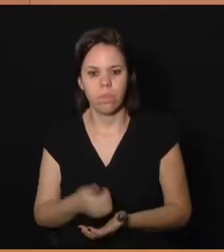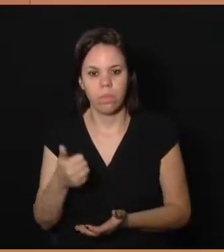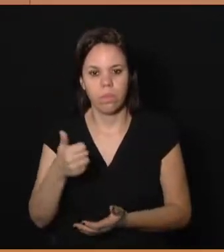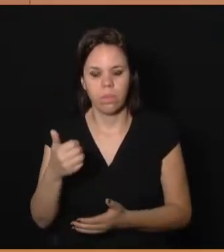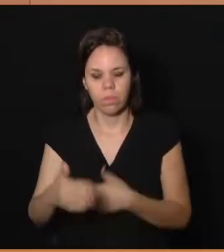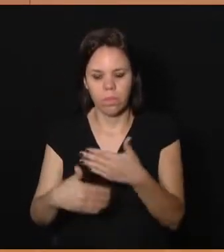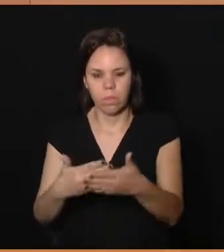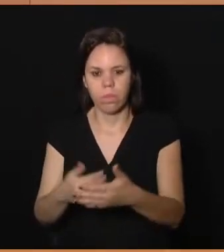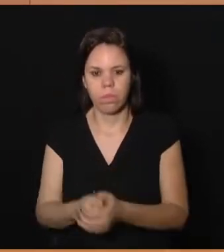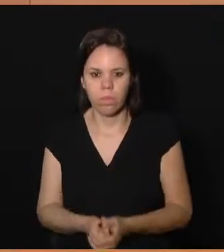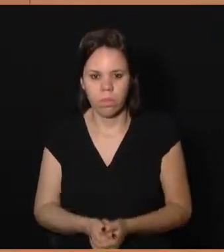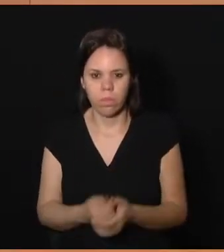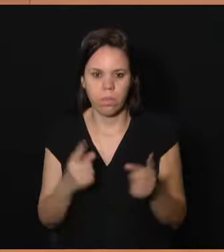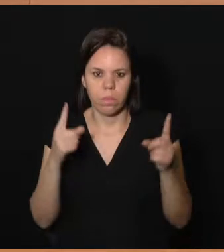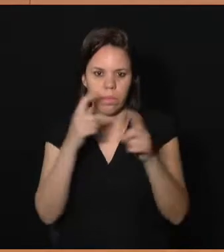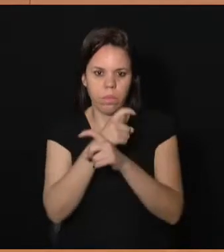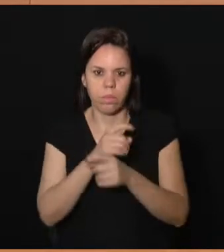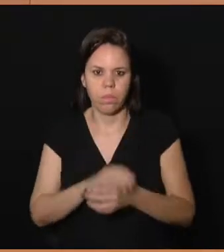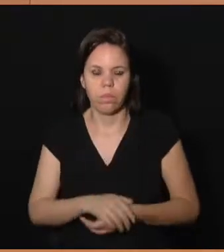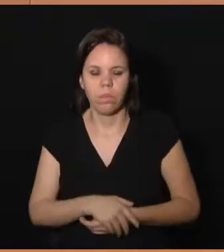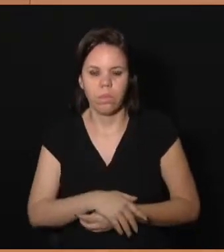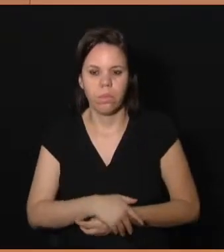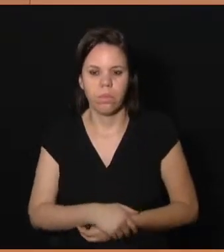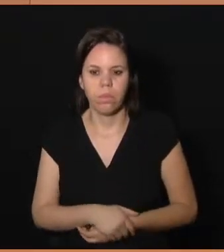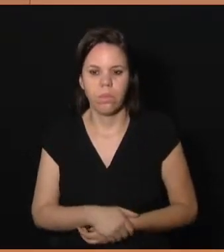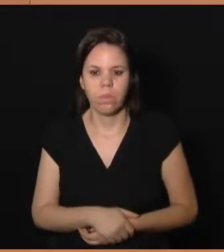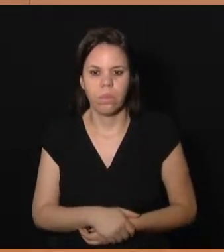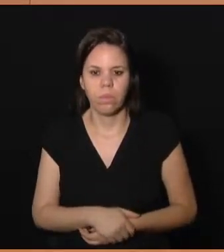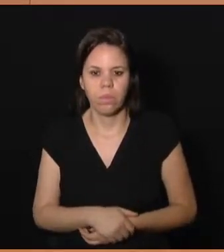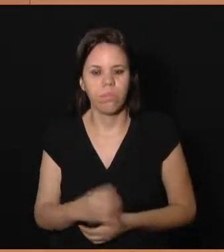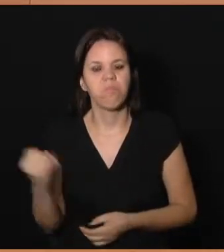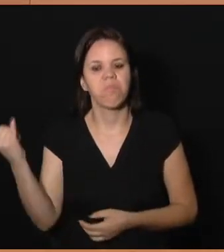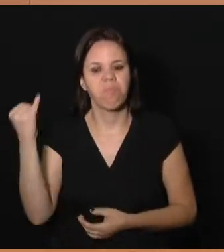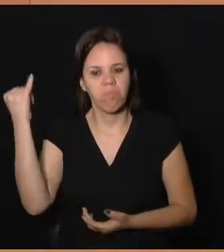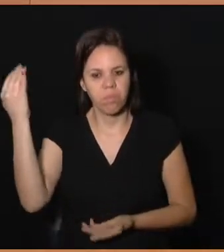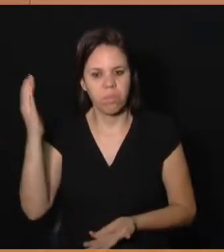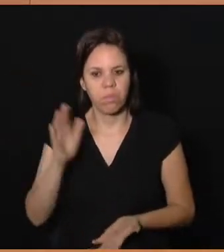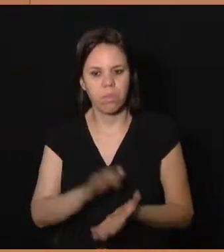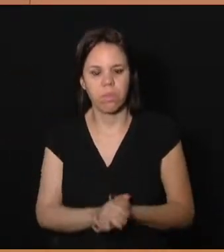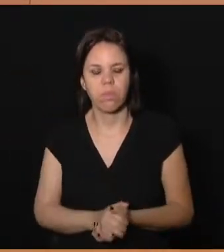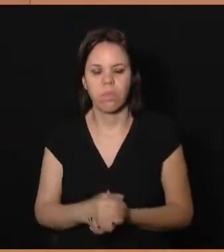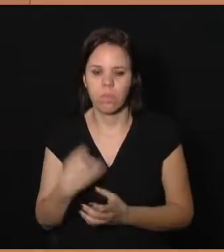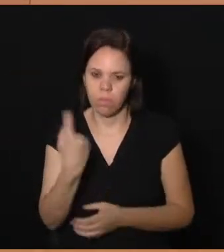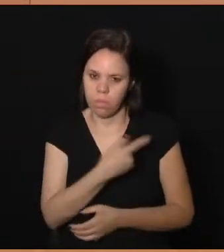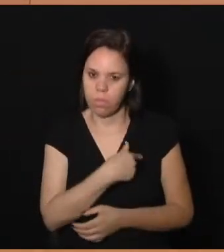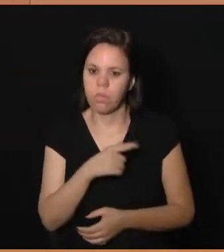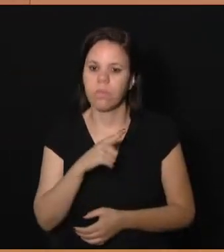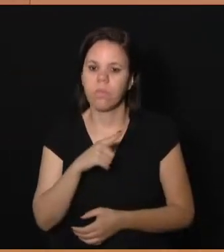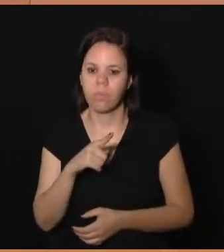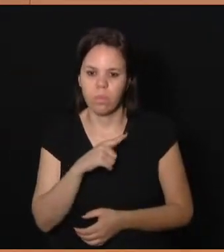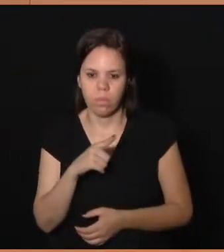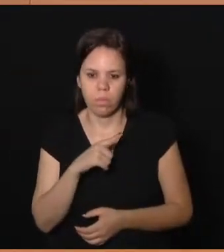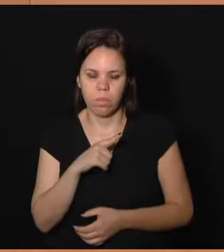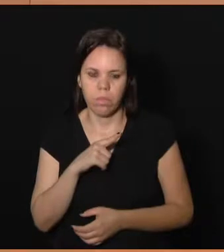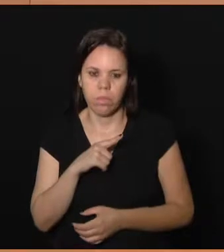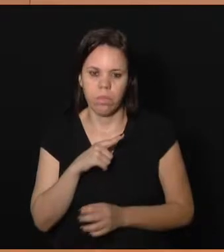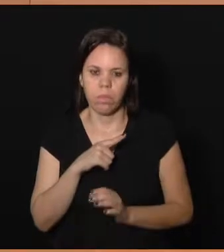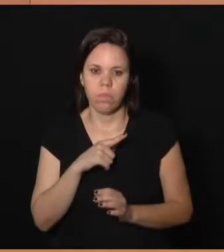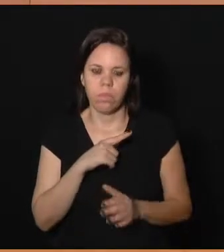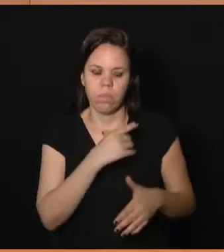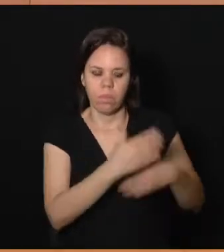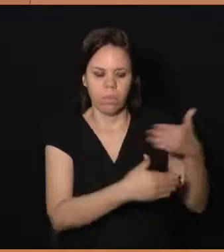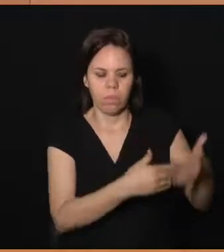etapa, uma etapa difícil, né, uma etapa importante, mas nós temos a etapa ainda de